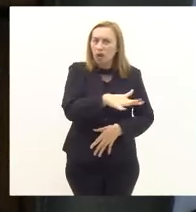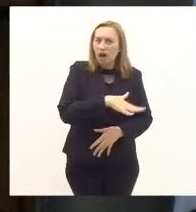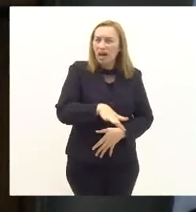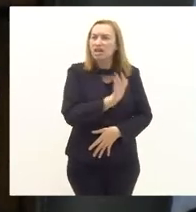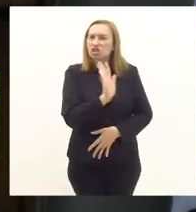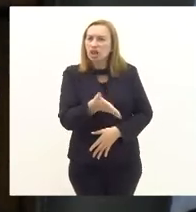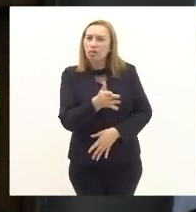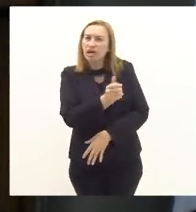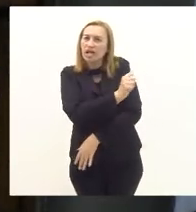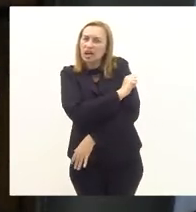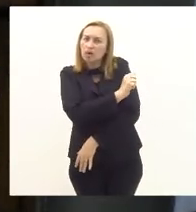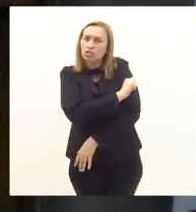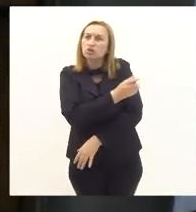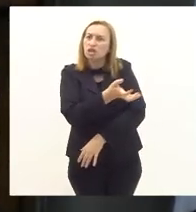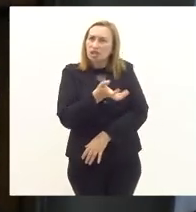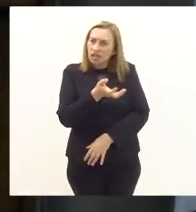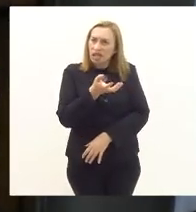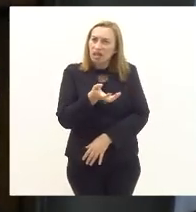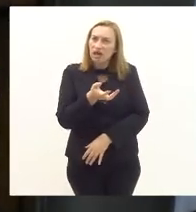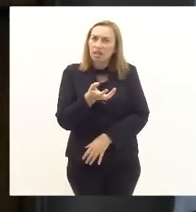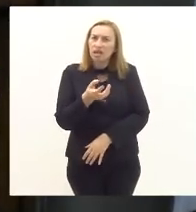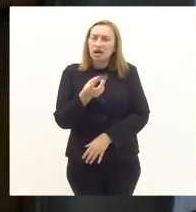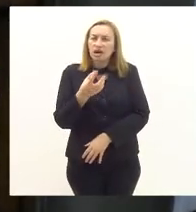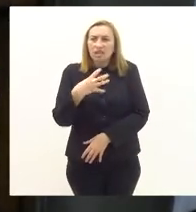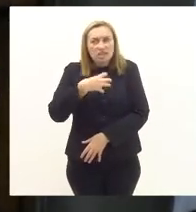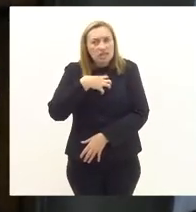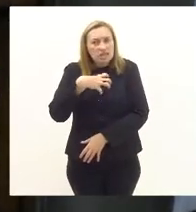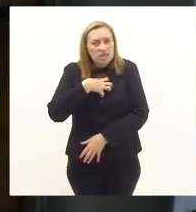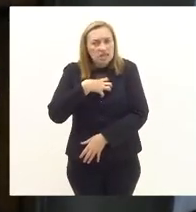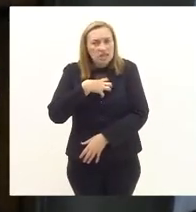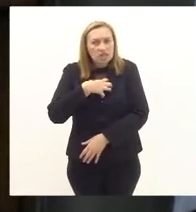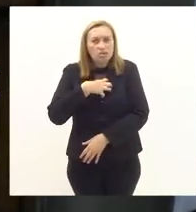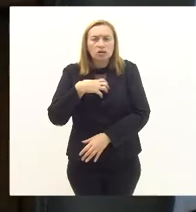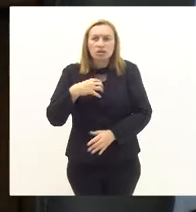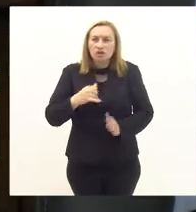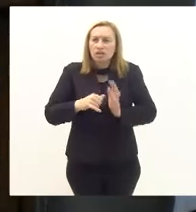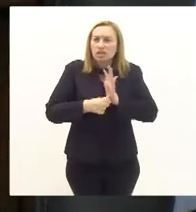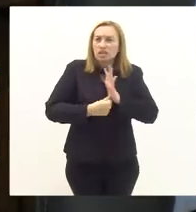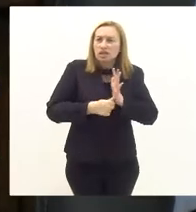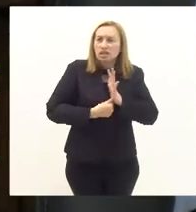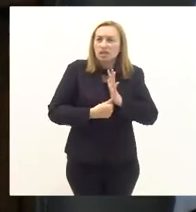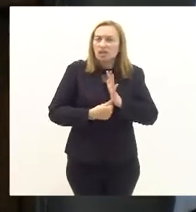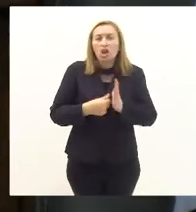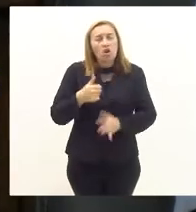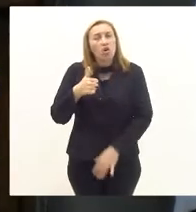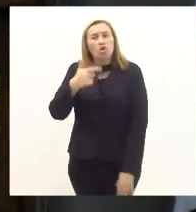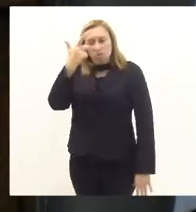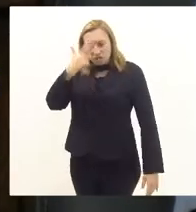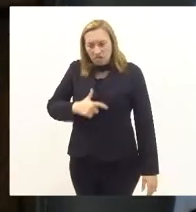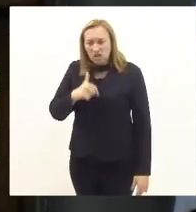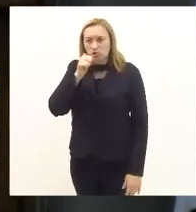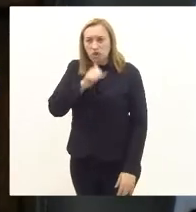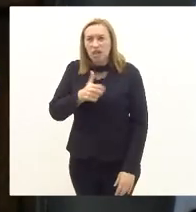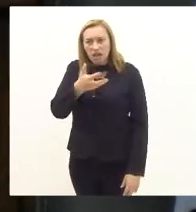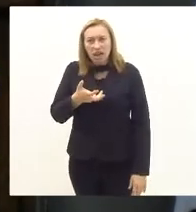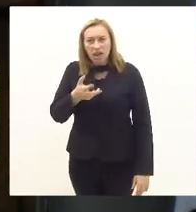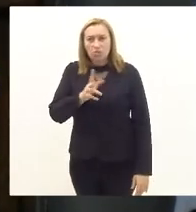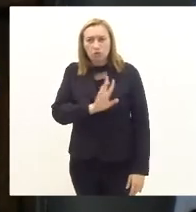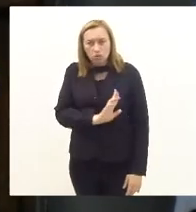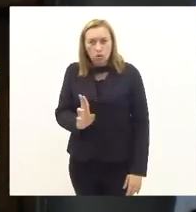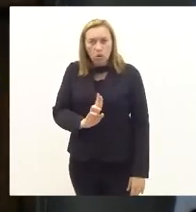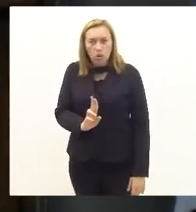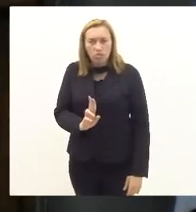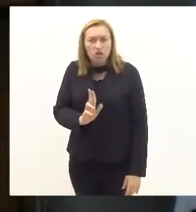aluno que queira se colocar, que ele se vê, né, dentro da sua identidade de gênero, eu me vejo mulher, quero ser chamada